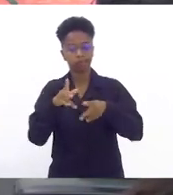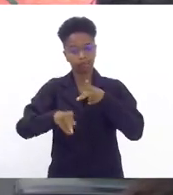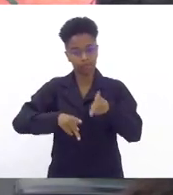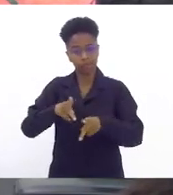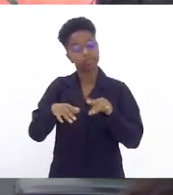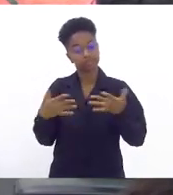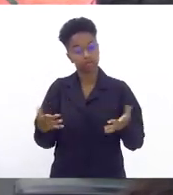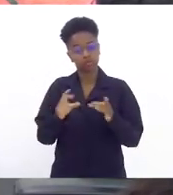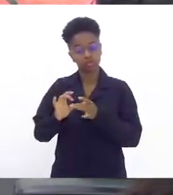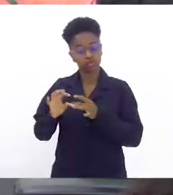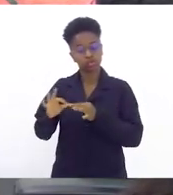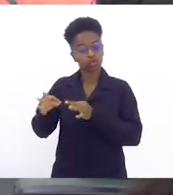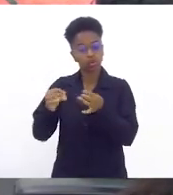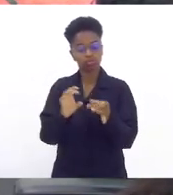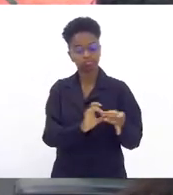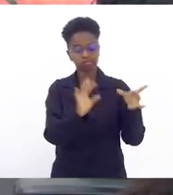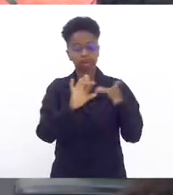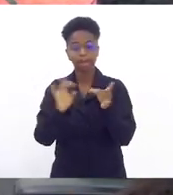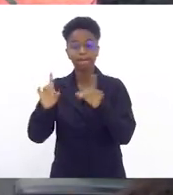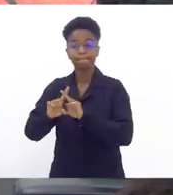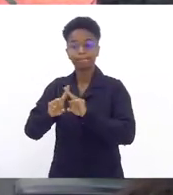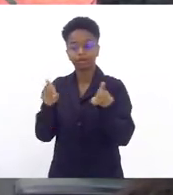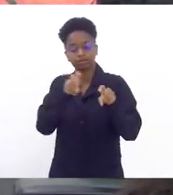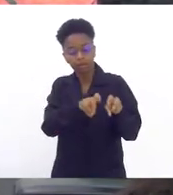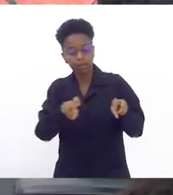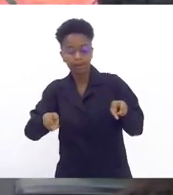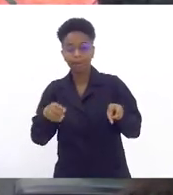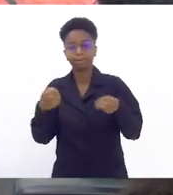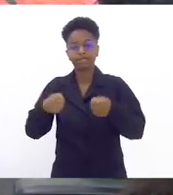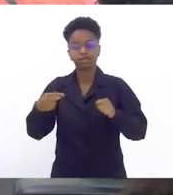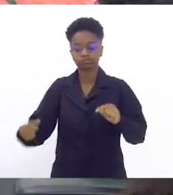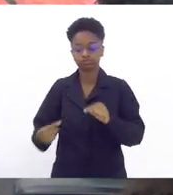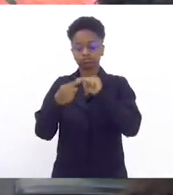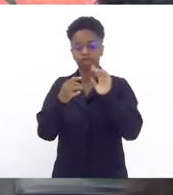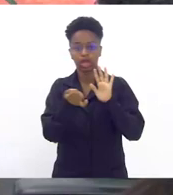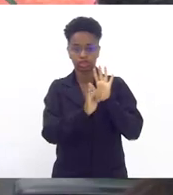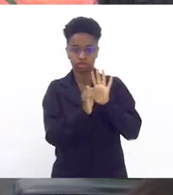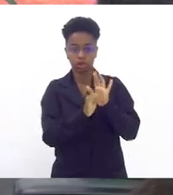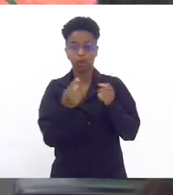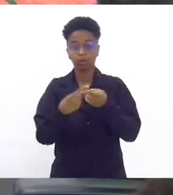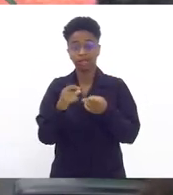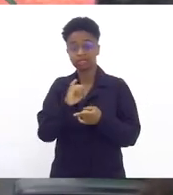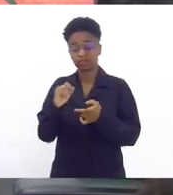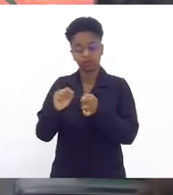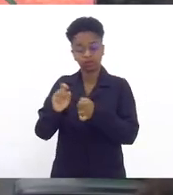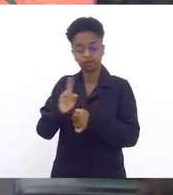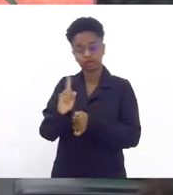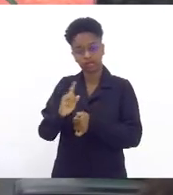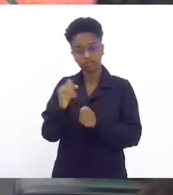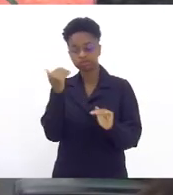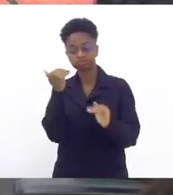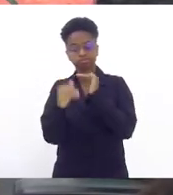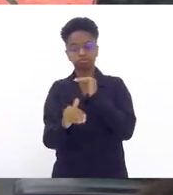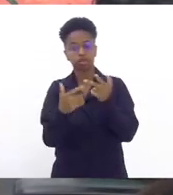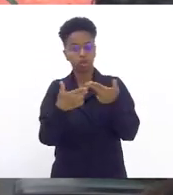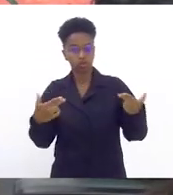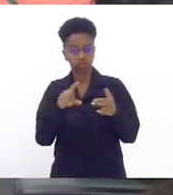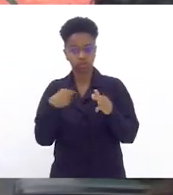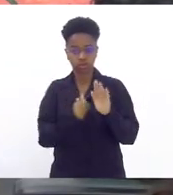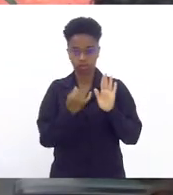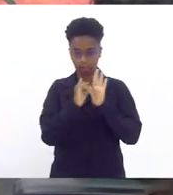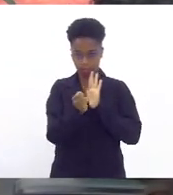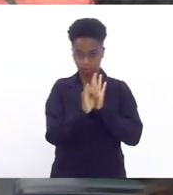mas a composição a gente tem que compor com que tá no edital porque senão a gente está ferindo aquilo que a gente publicou Tá ok